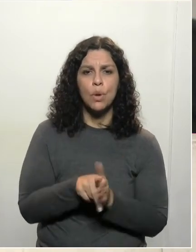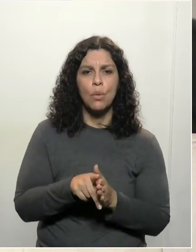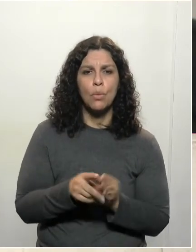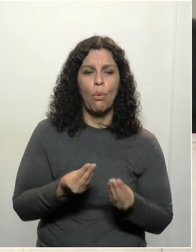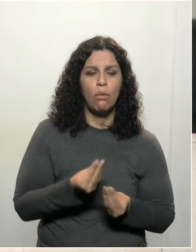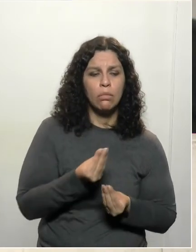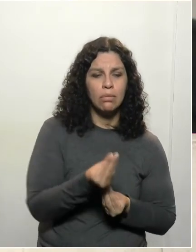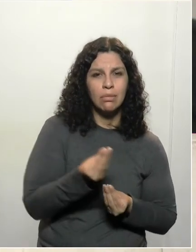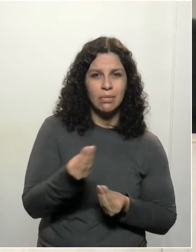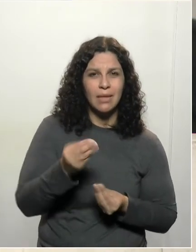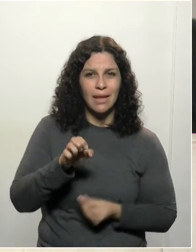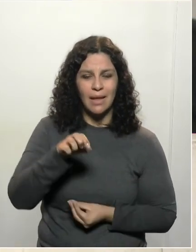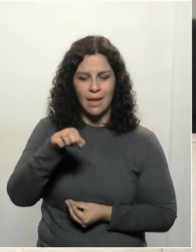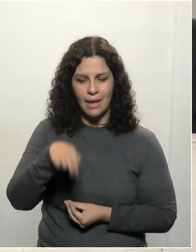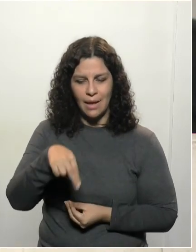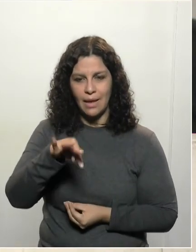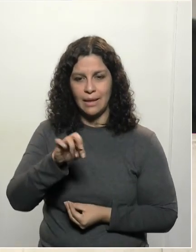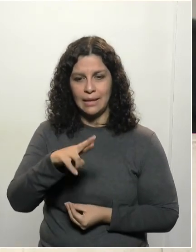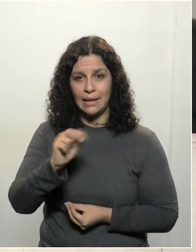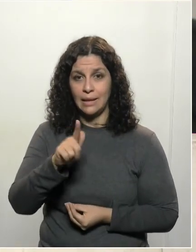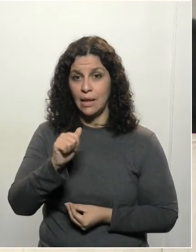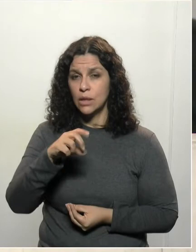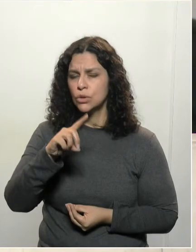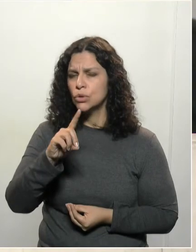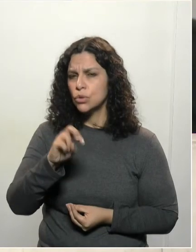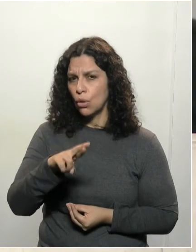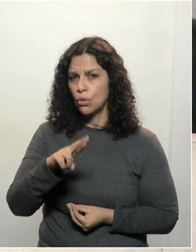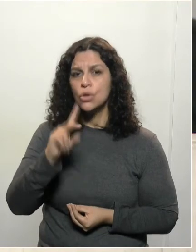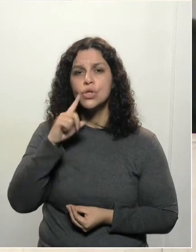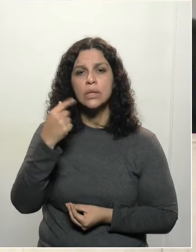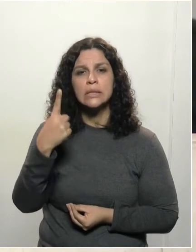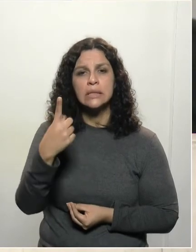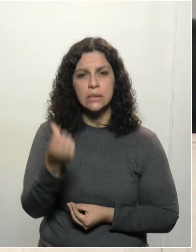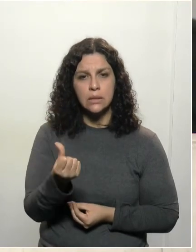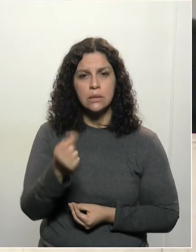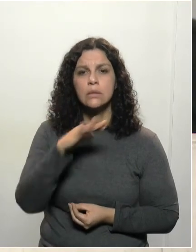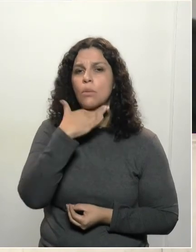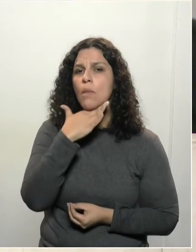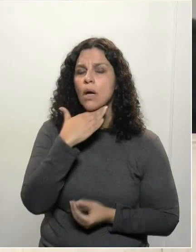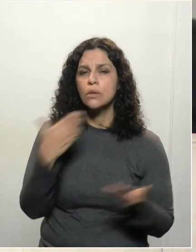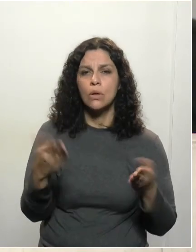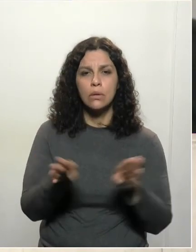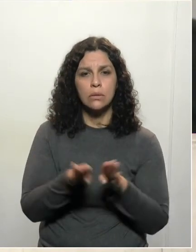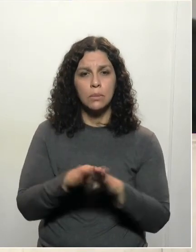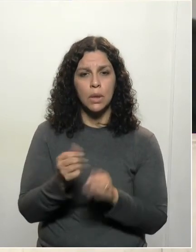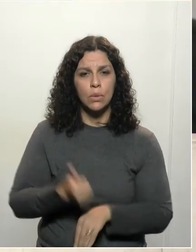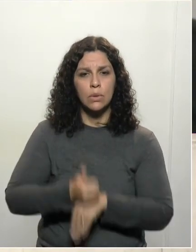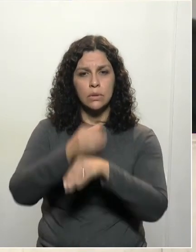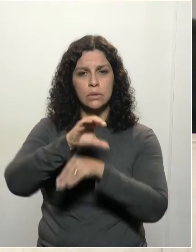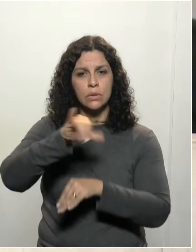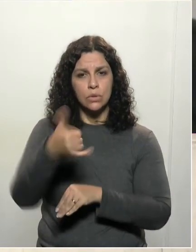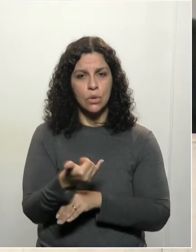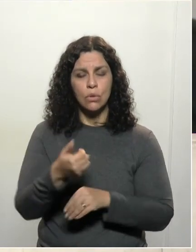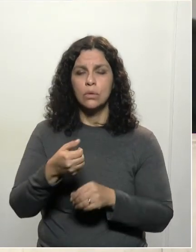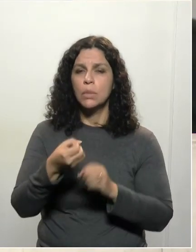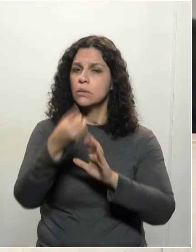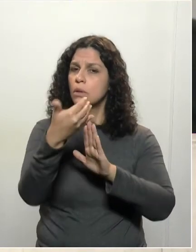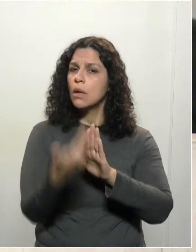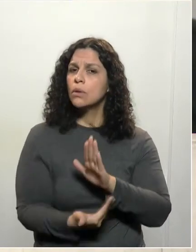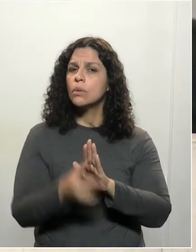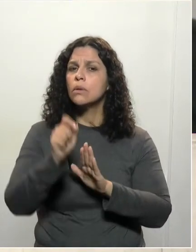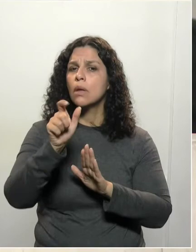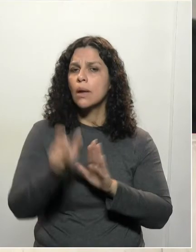Entregador, a ser comemorado anualmente no dia 16 de março. Solicito ao presidente da CCJ para que